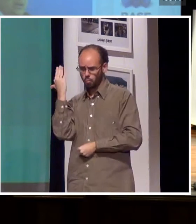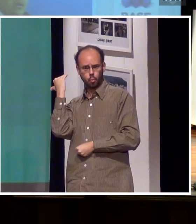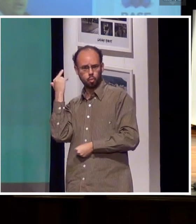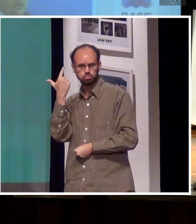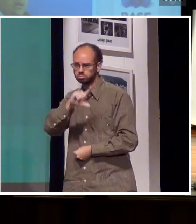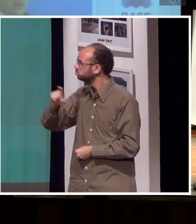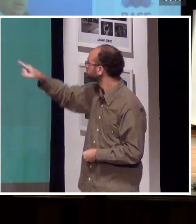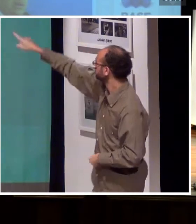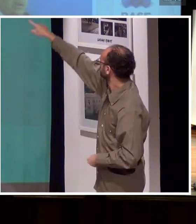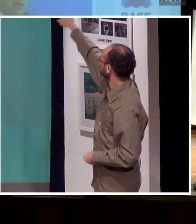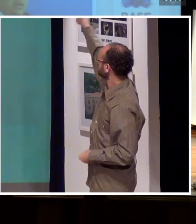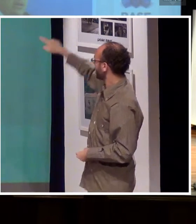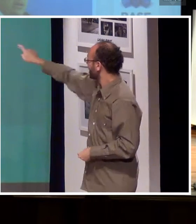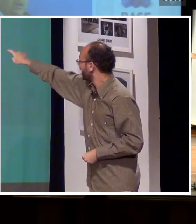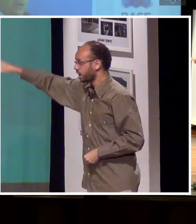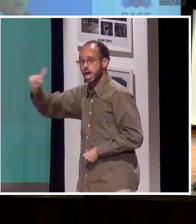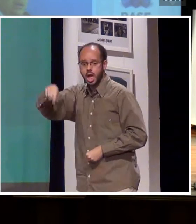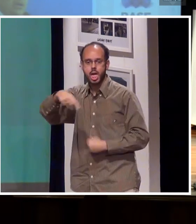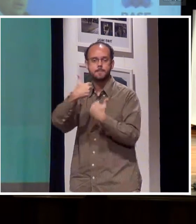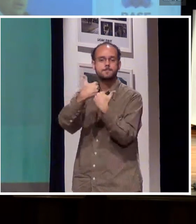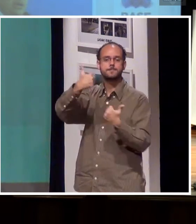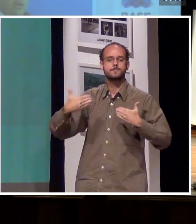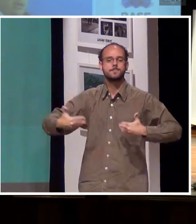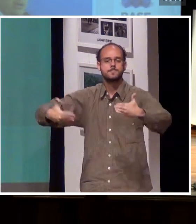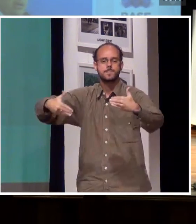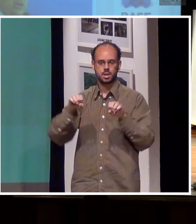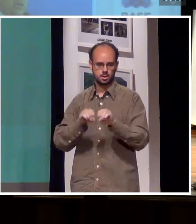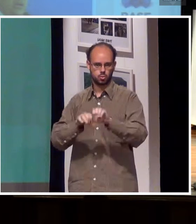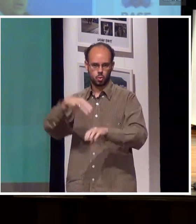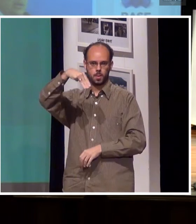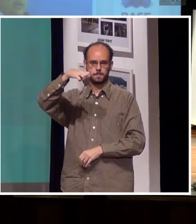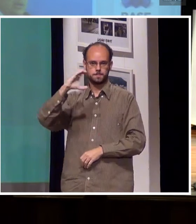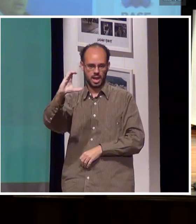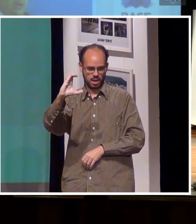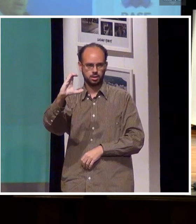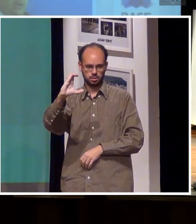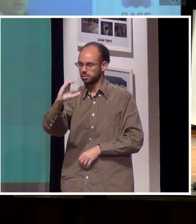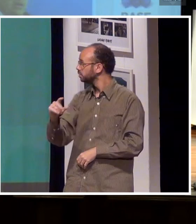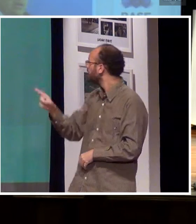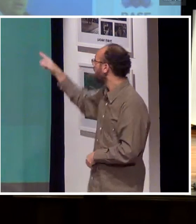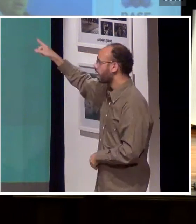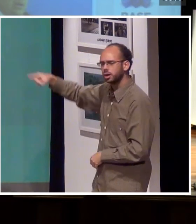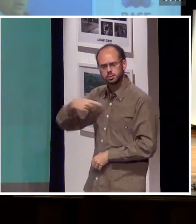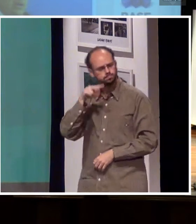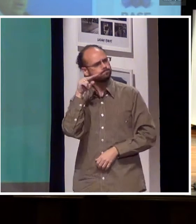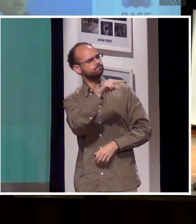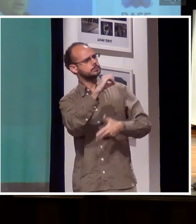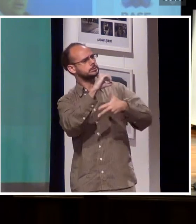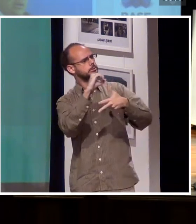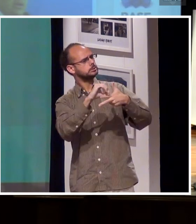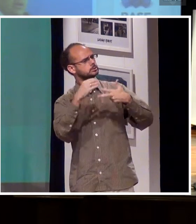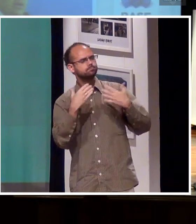Vocês lembram, no ano passado, sobre a Base Nacional Comum Curricular para Libras, que foi organizada, né,